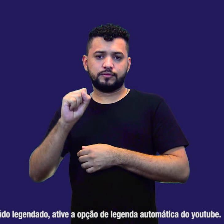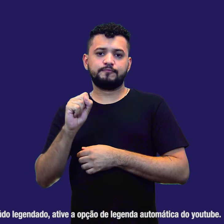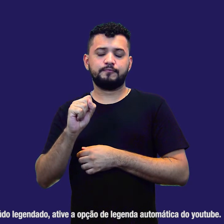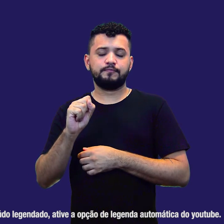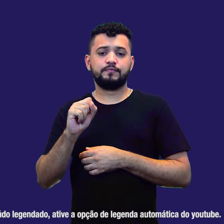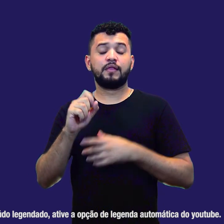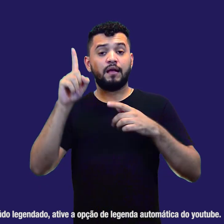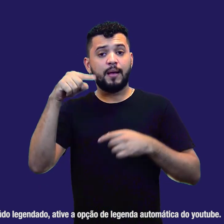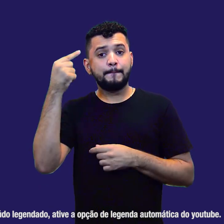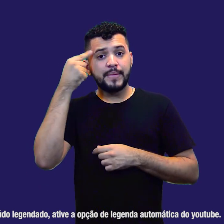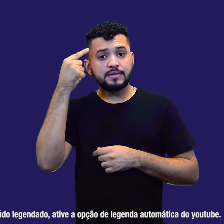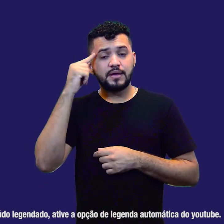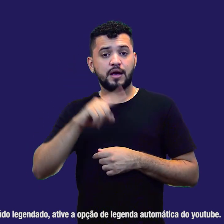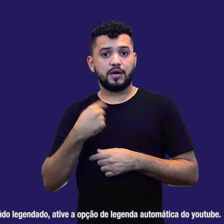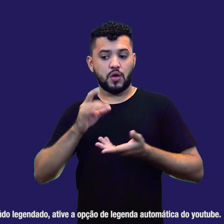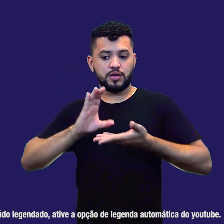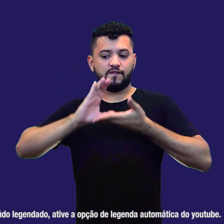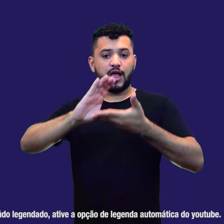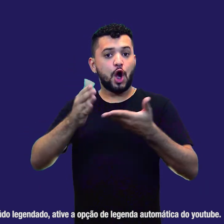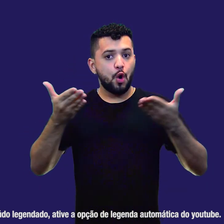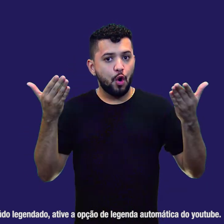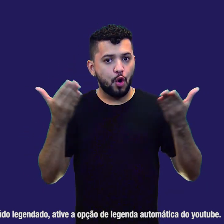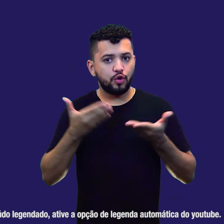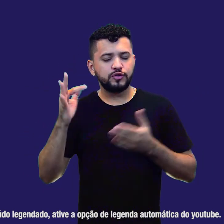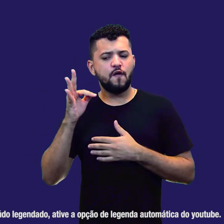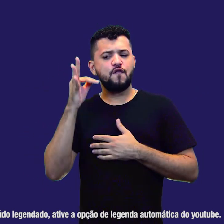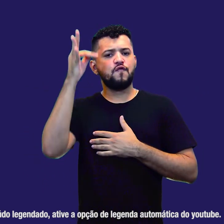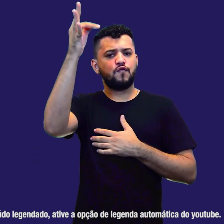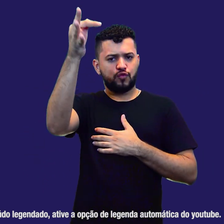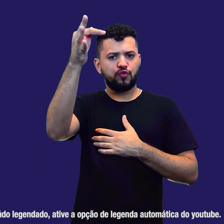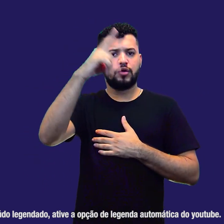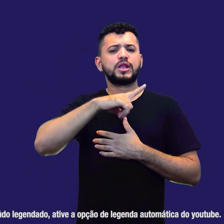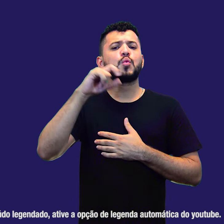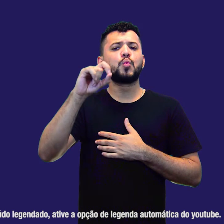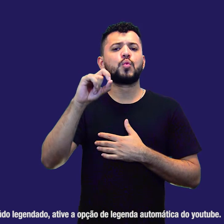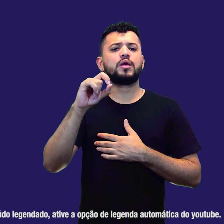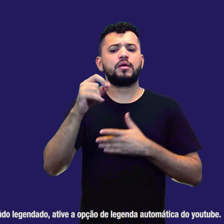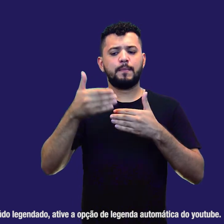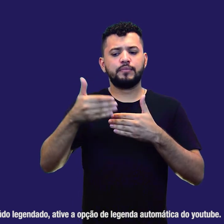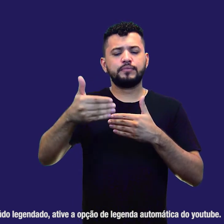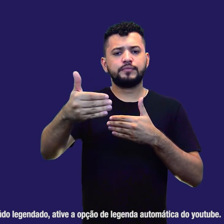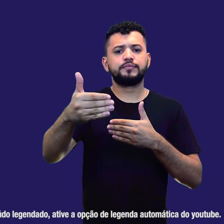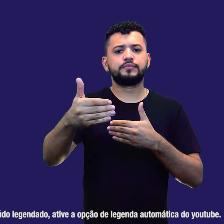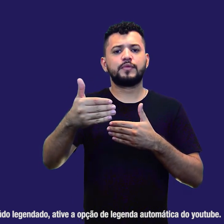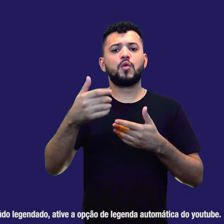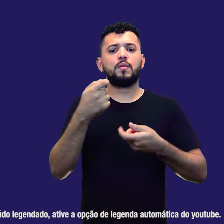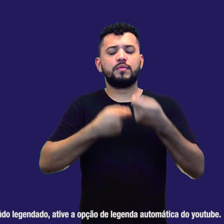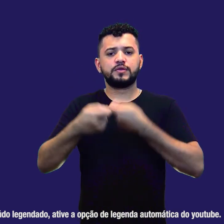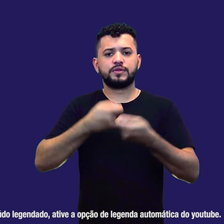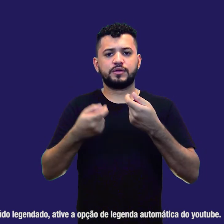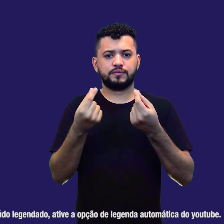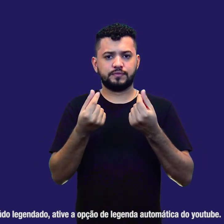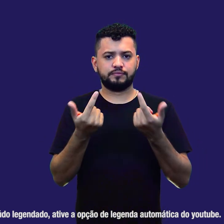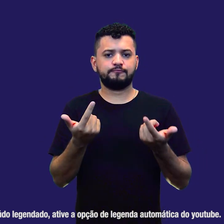gente faz um investimento para que a gente tenha no futuro, a médio e longo prazo, uma economia. Além